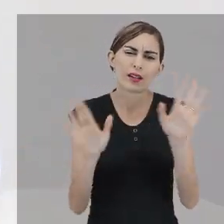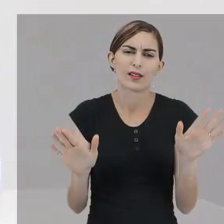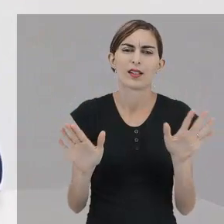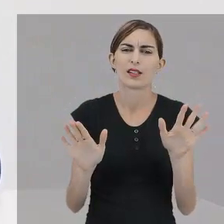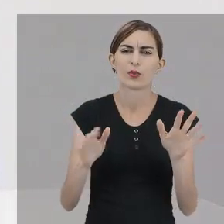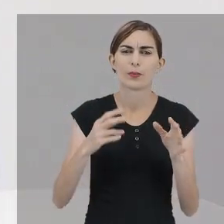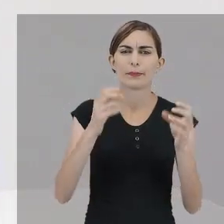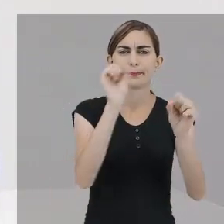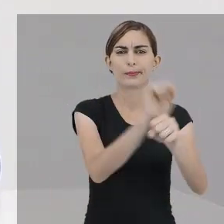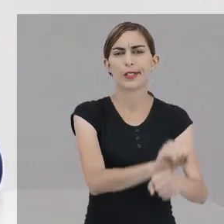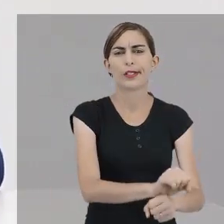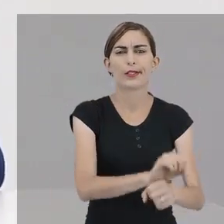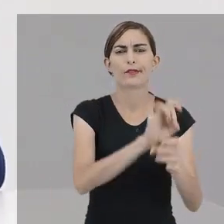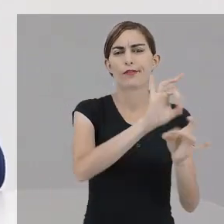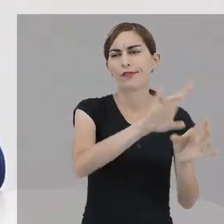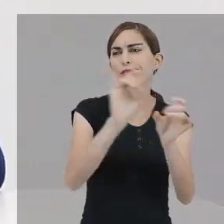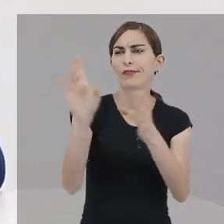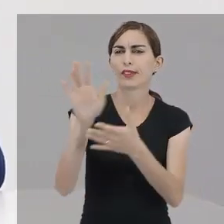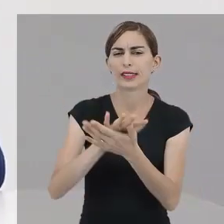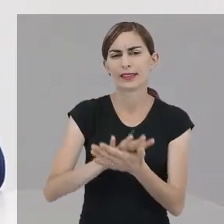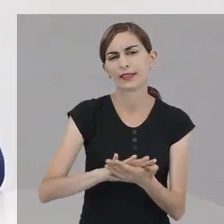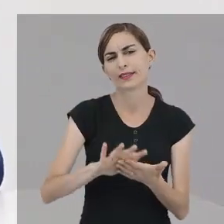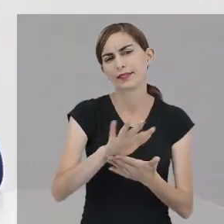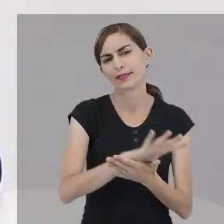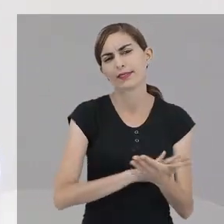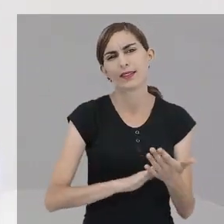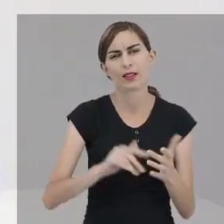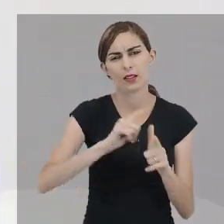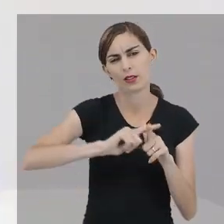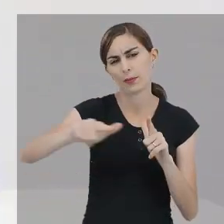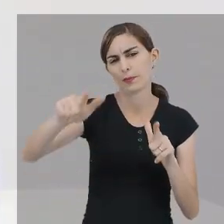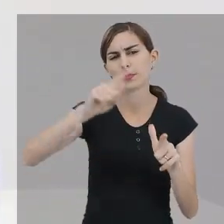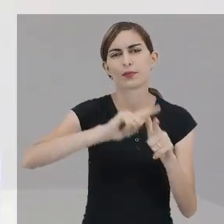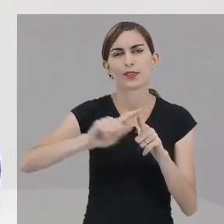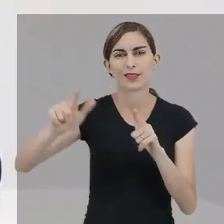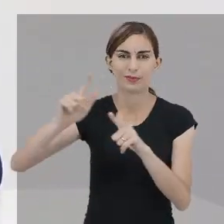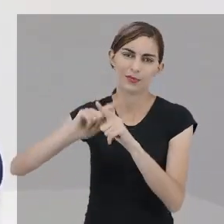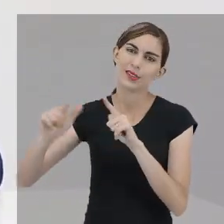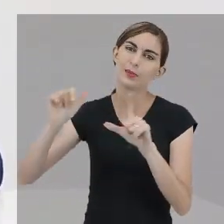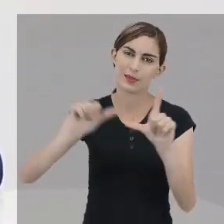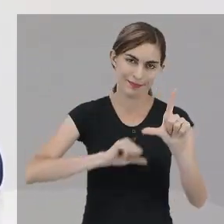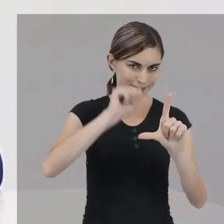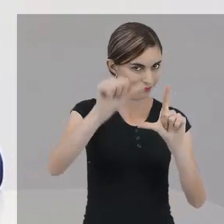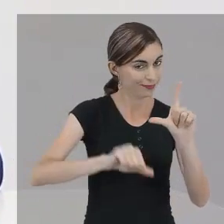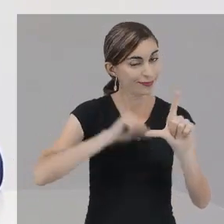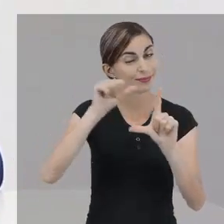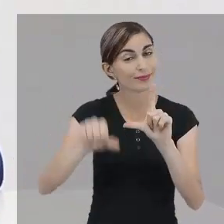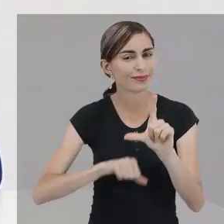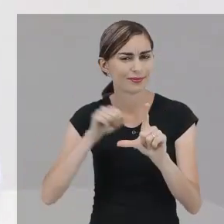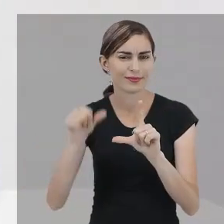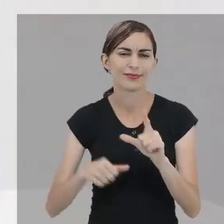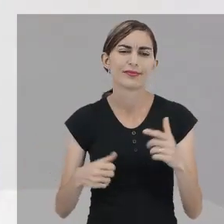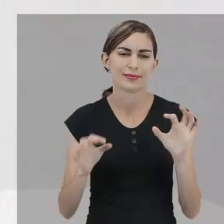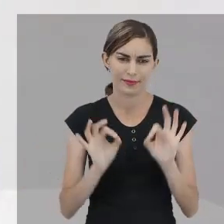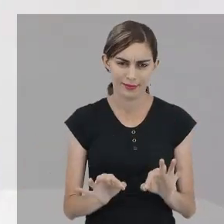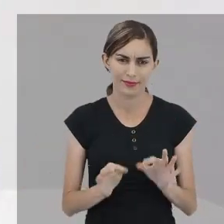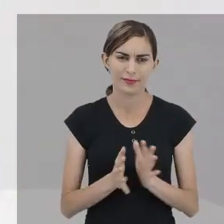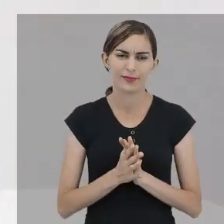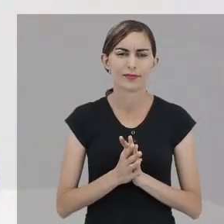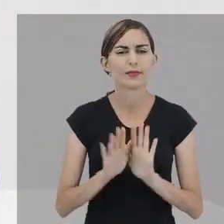e esse produto ficasse aqui, parado no estoque. Seria um problema enorme para a logística, certo?